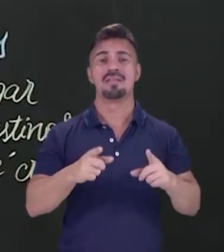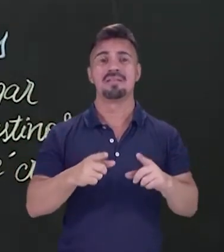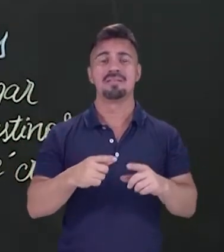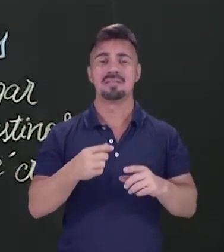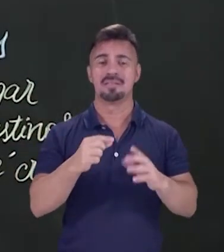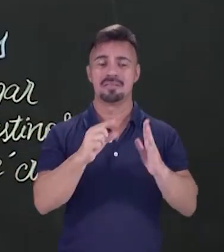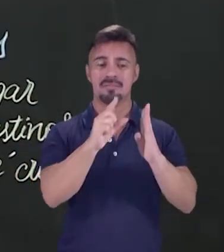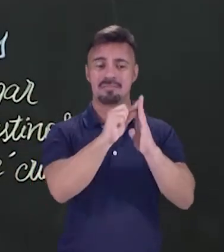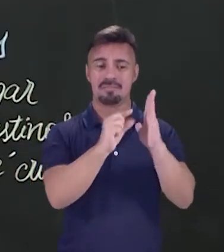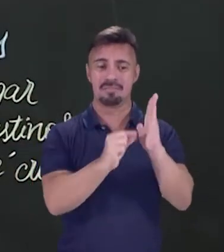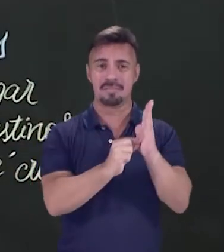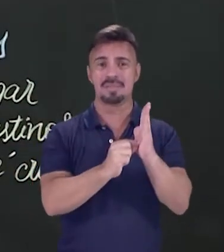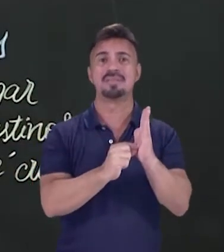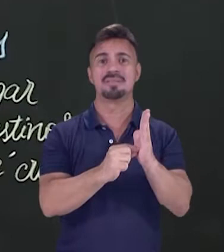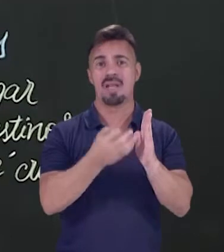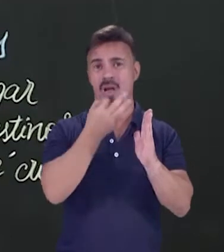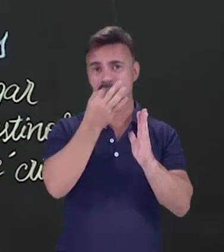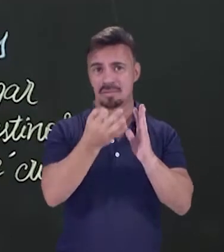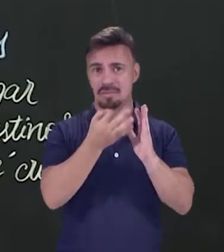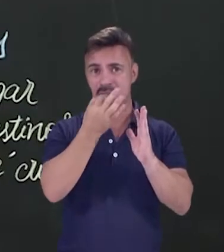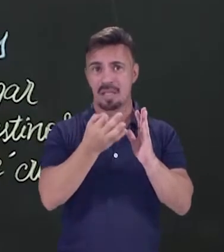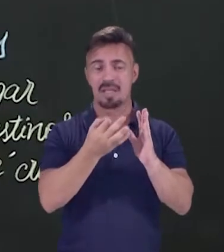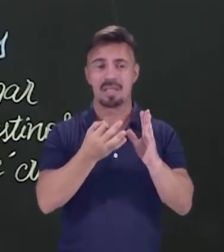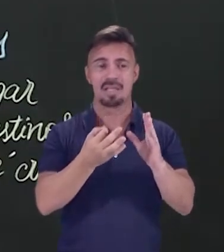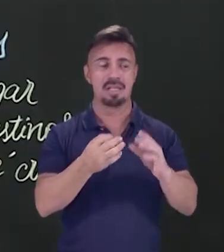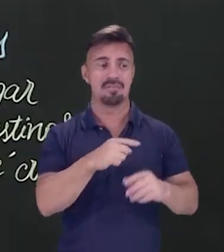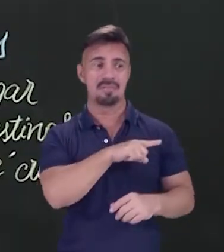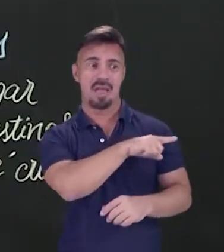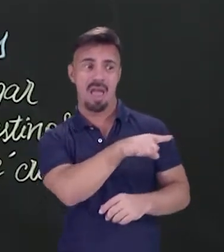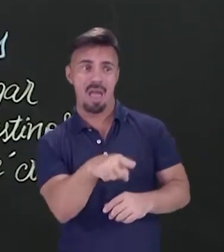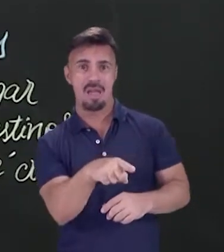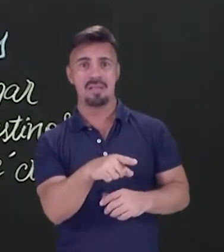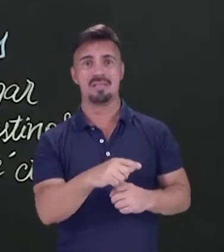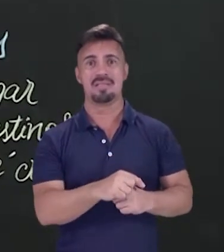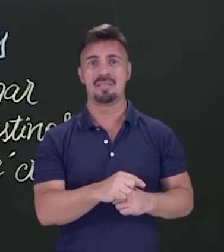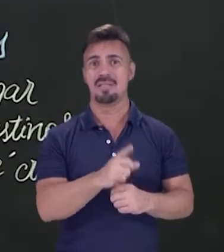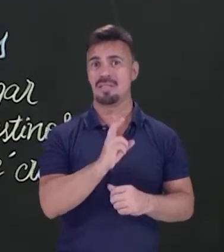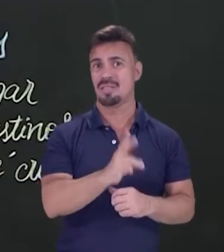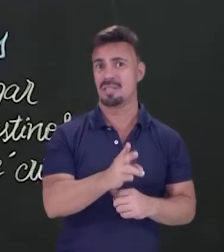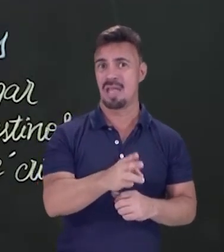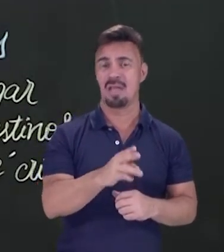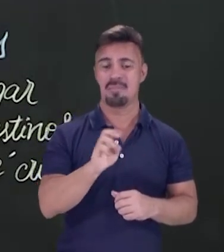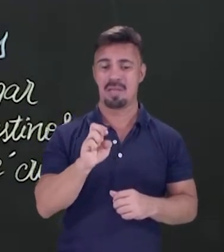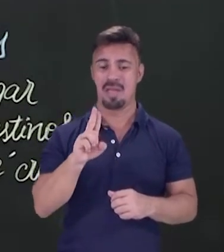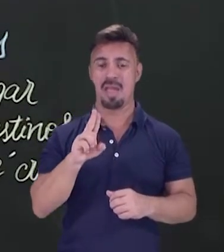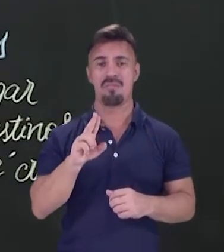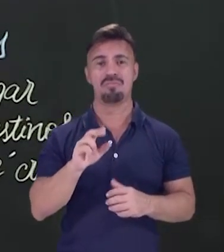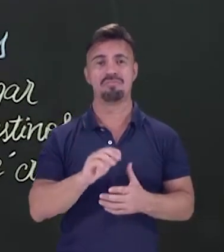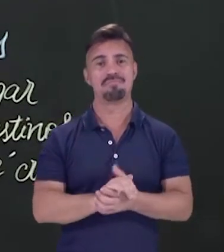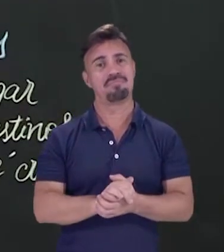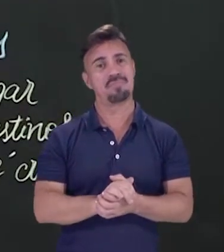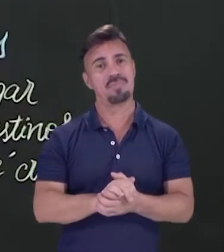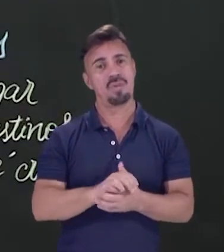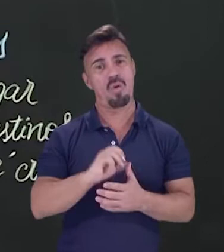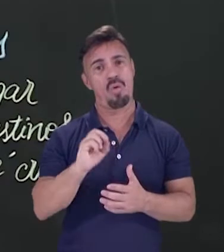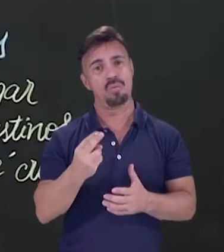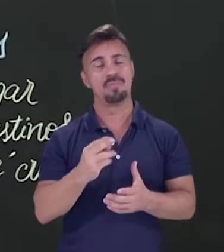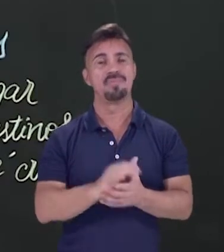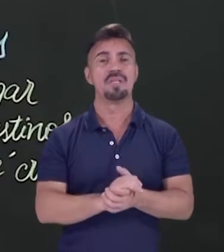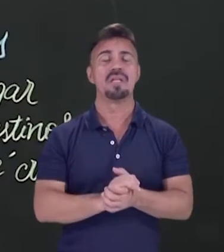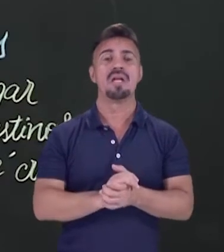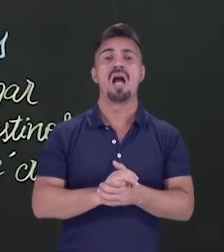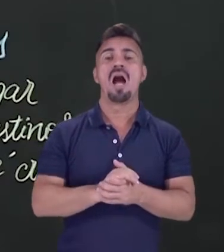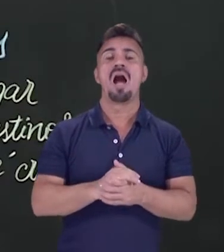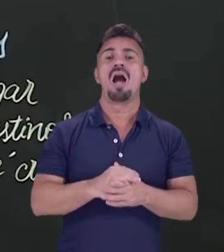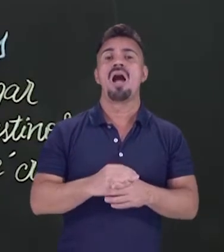recursos argumentativos, né? Então, recomenda-se o uso da terceira pessoa, embora a gente possa utilizar também a primeira. A linguagem do